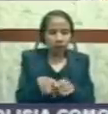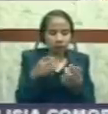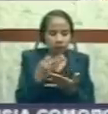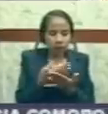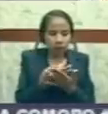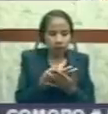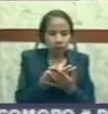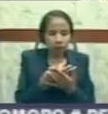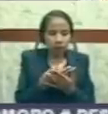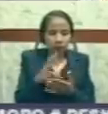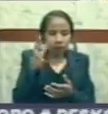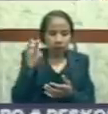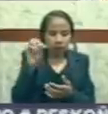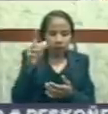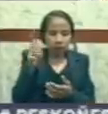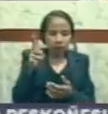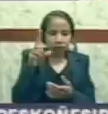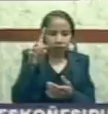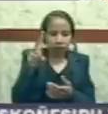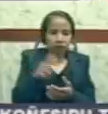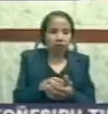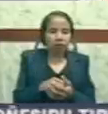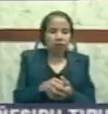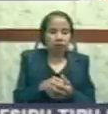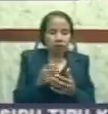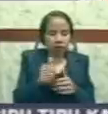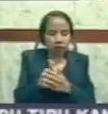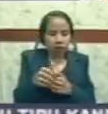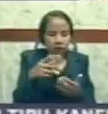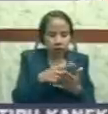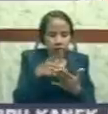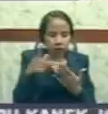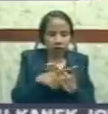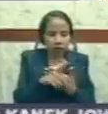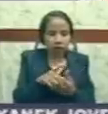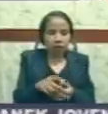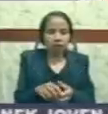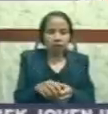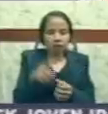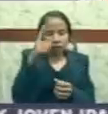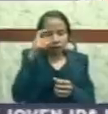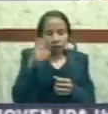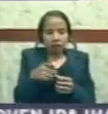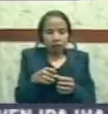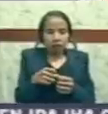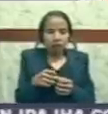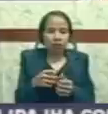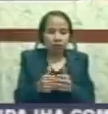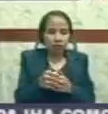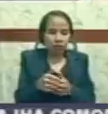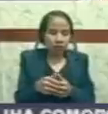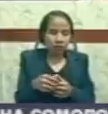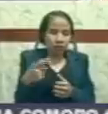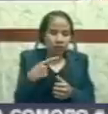Orçamento Geral do Estado 2021 e da Nené baseia para programa. Também da Nené mostra as recomendações no